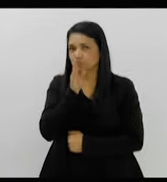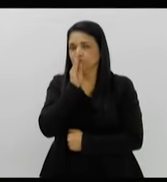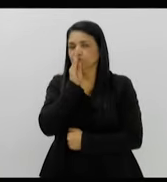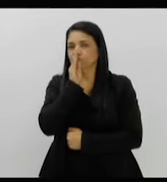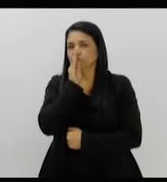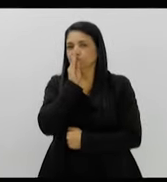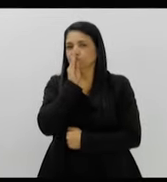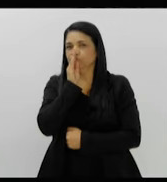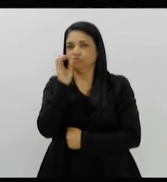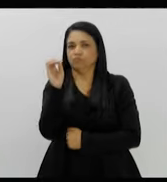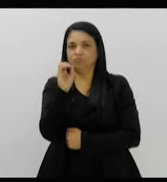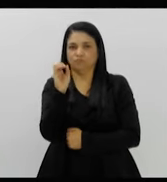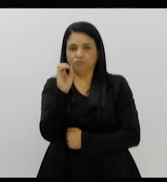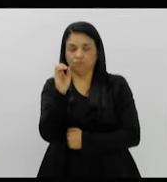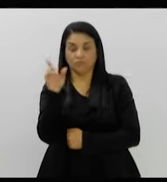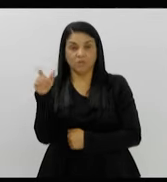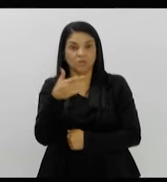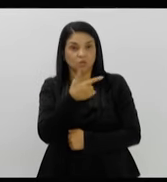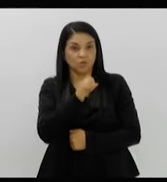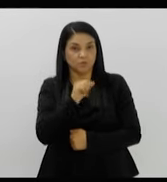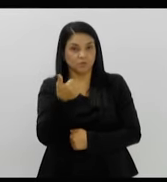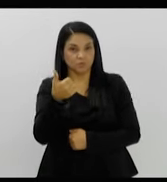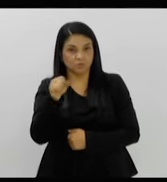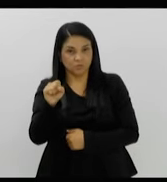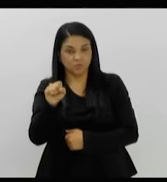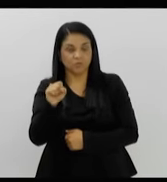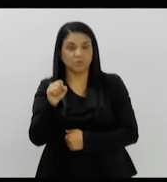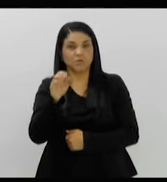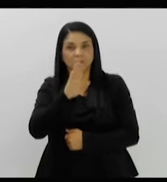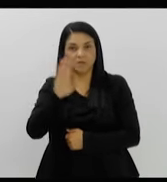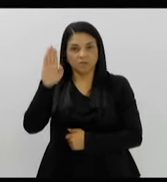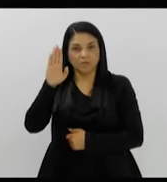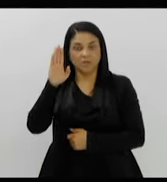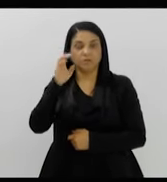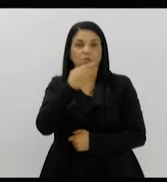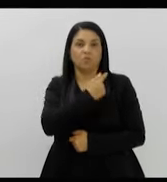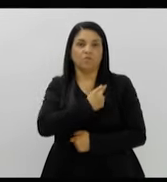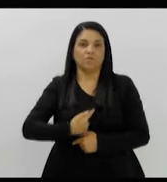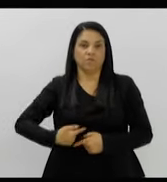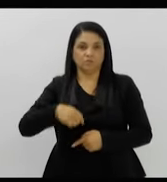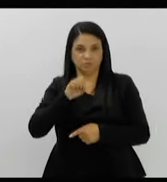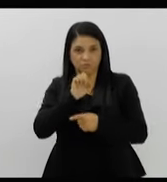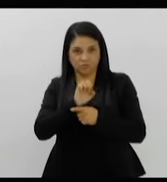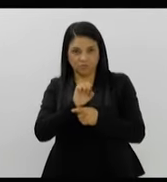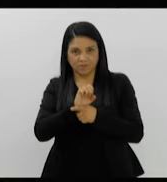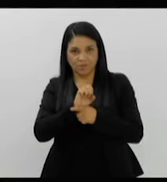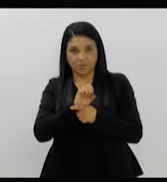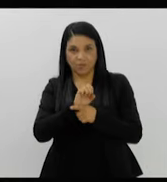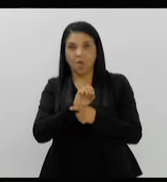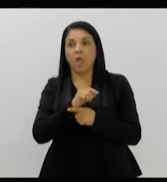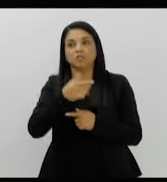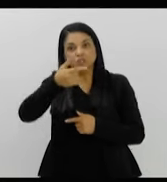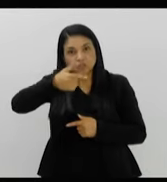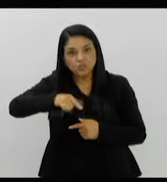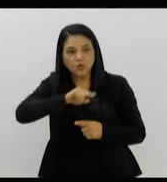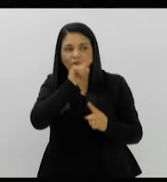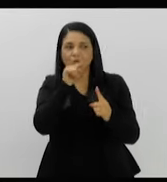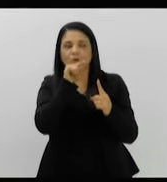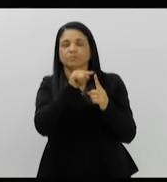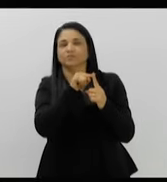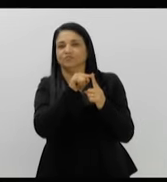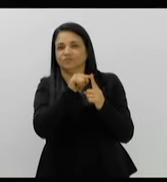em 2018 ele foi candidato a Governo do Estado que aliás é a meta dele novamente ele